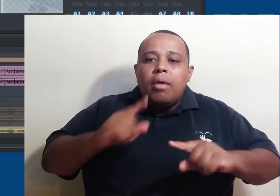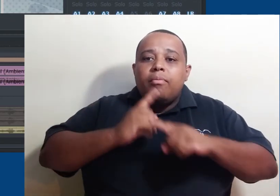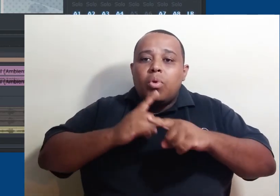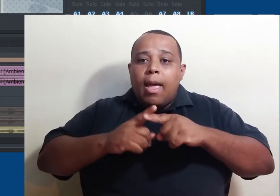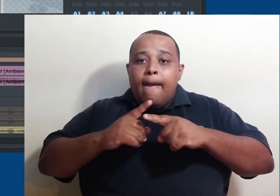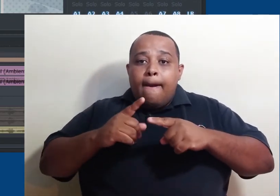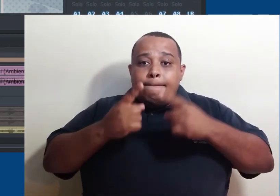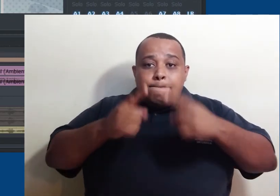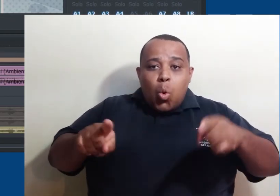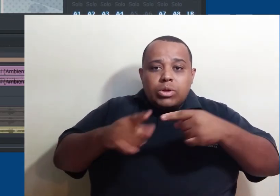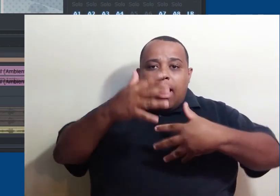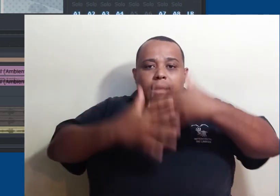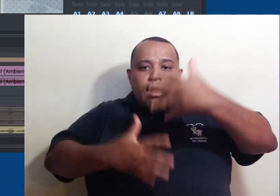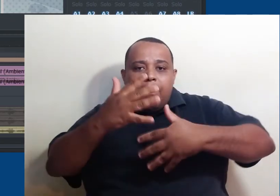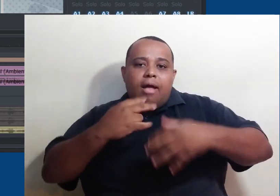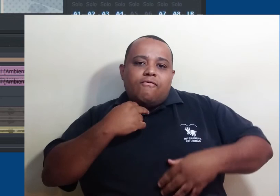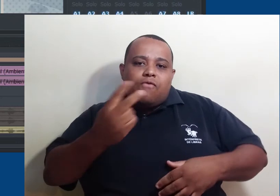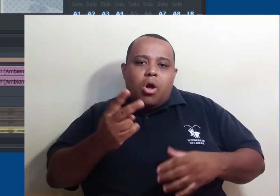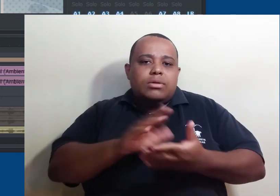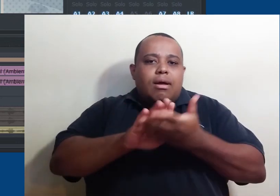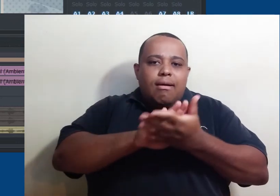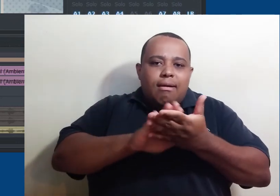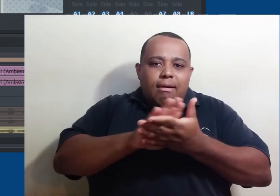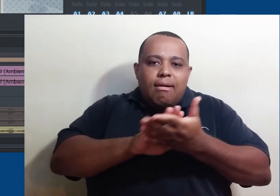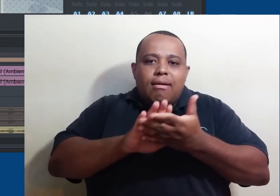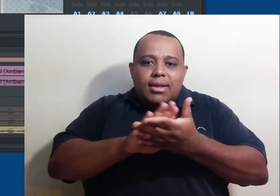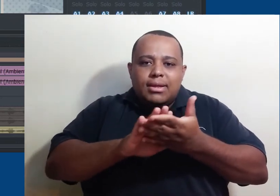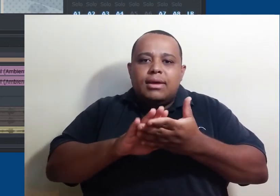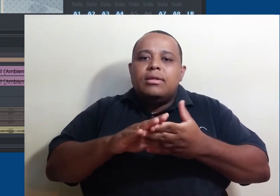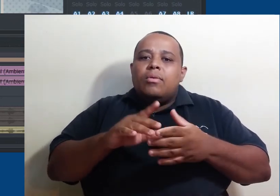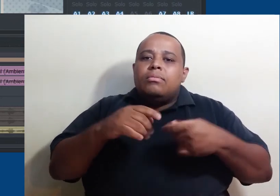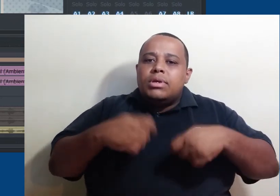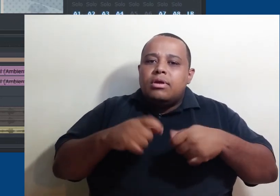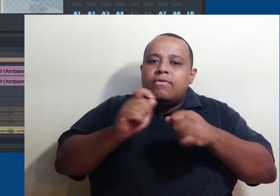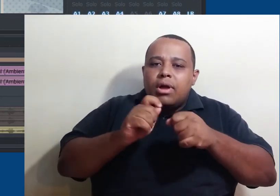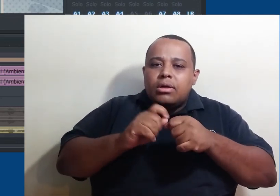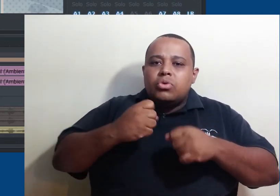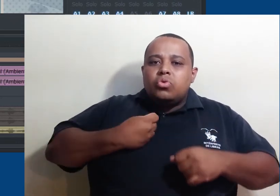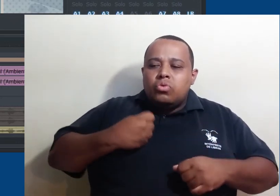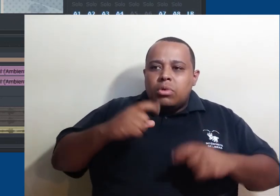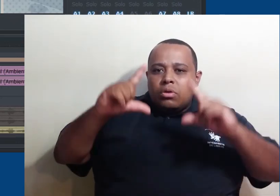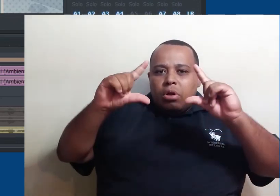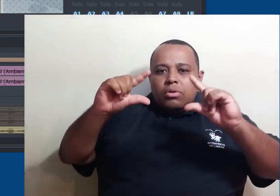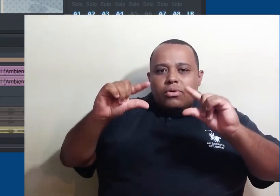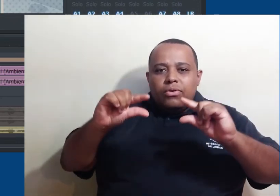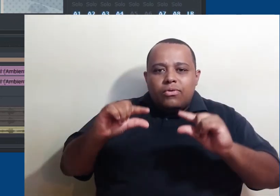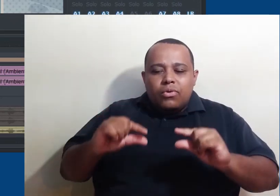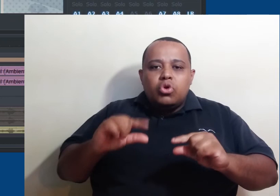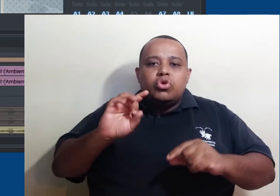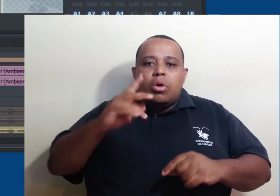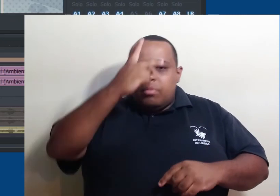27, para a música não lutar com a minha voz. Pode ser que a sua seja um pouco diferente, então vou abaixar aqui, deixei